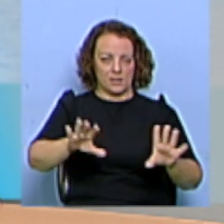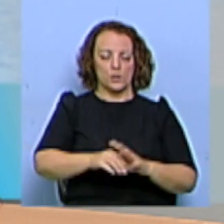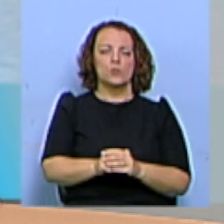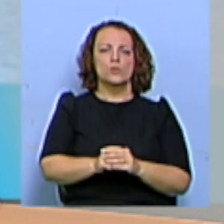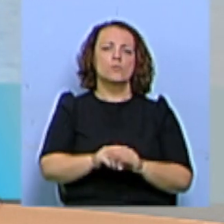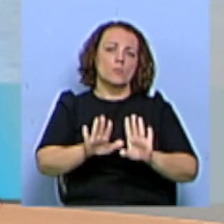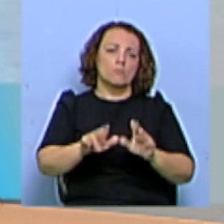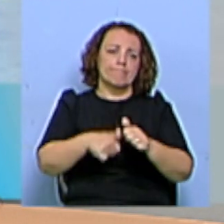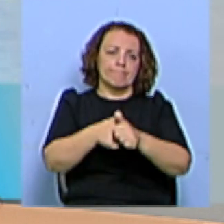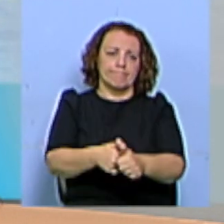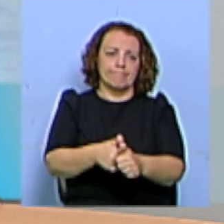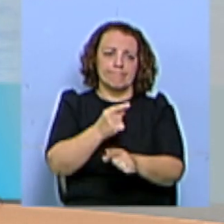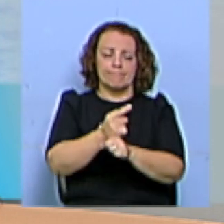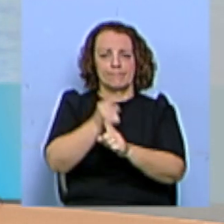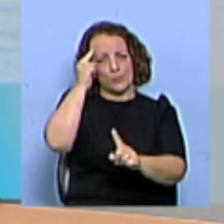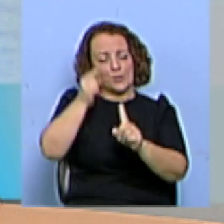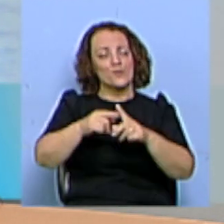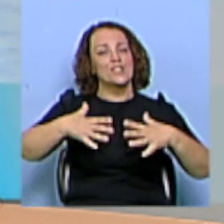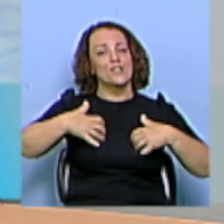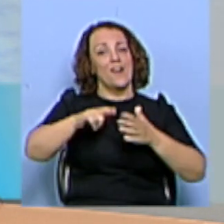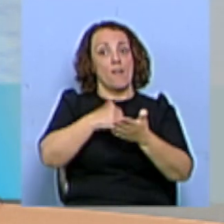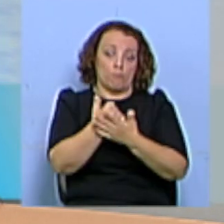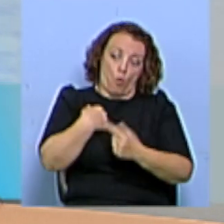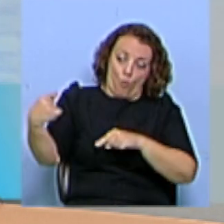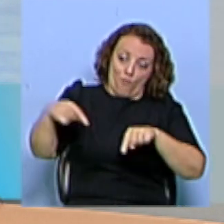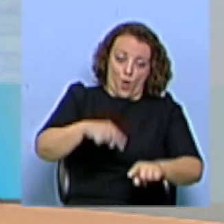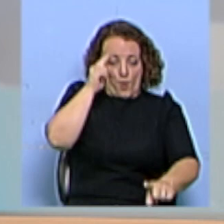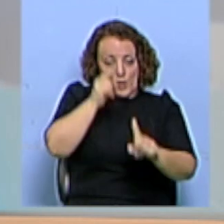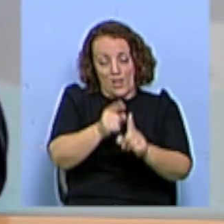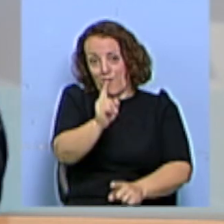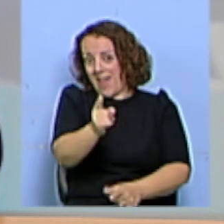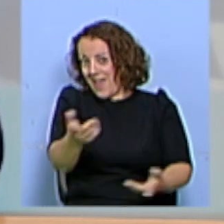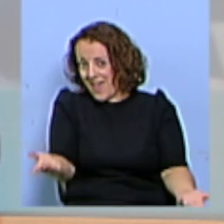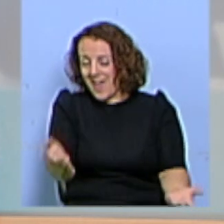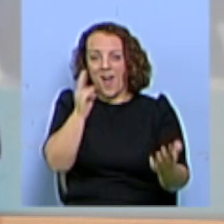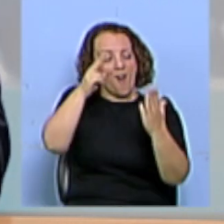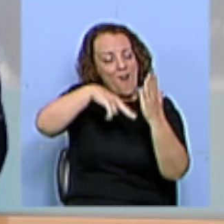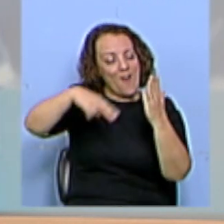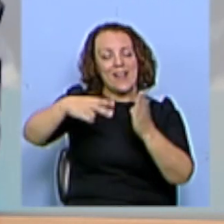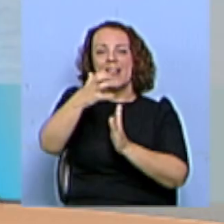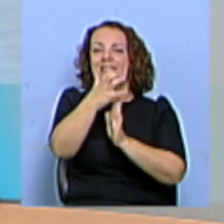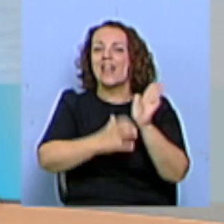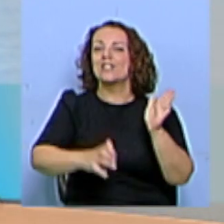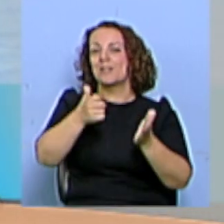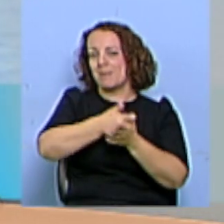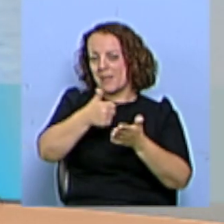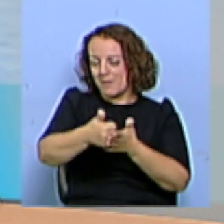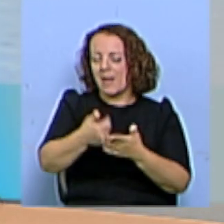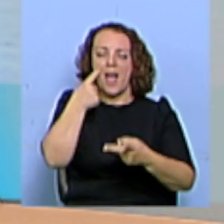deixarmos de cumprir aquilo que é o nosso objetivo em cada sexta-feira. Claro, e é para isso que eu cá venho, não é para fazer... para olhar textos da Bíblia, não é? Textos da Bíblia, e